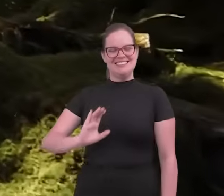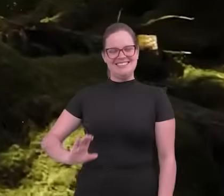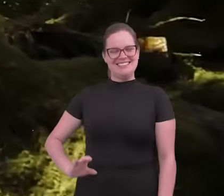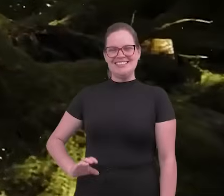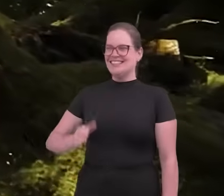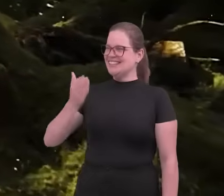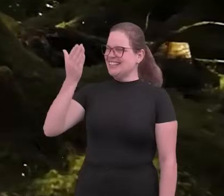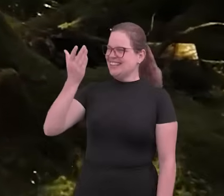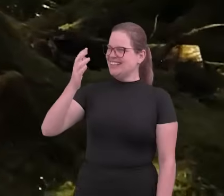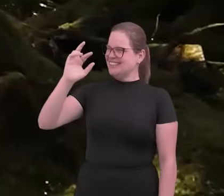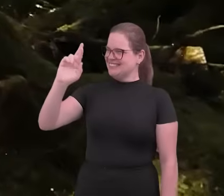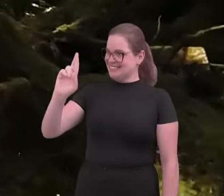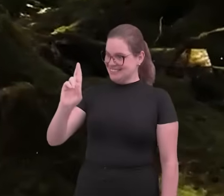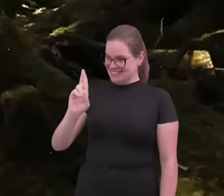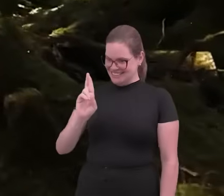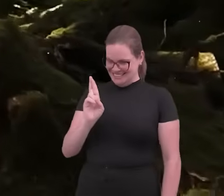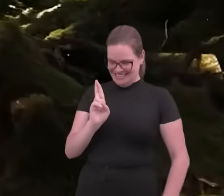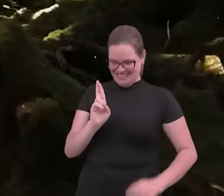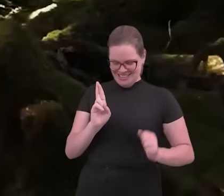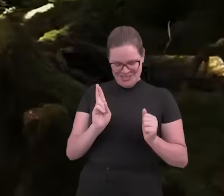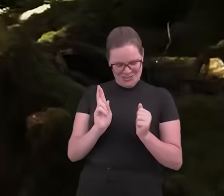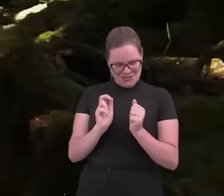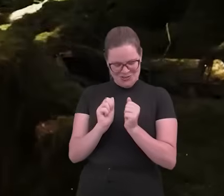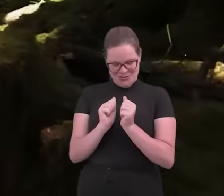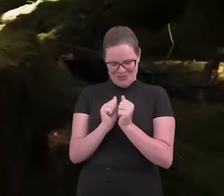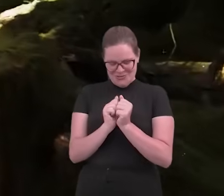constante ao longo da